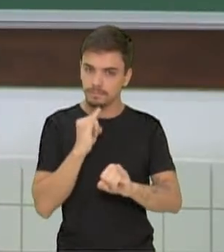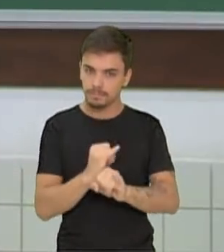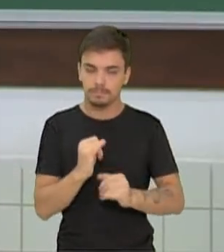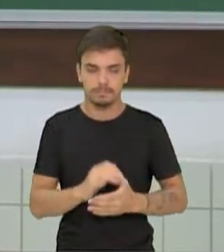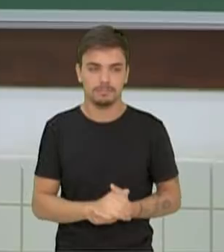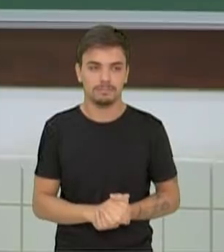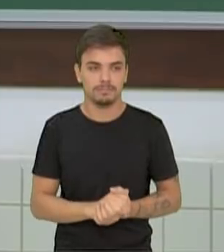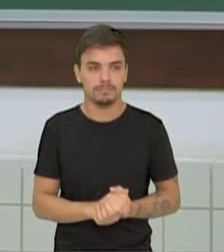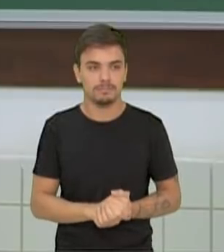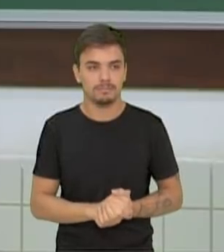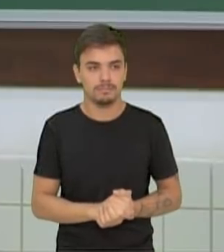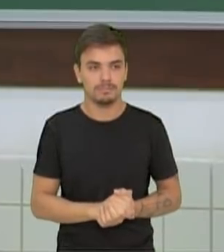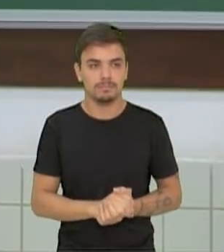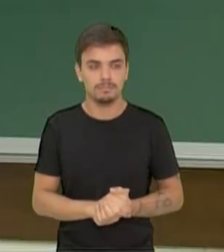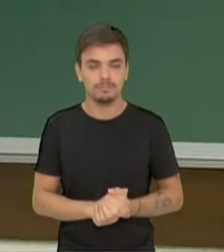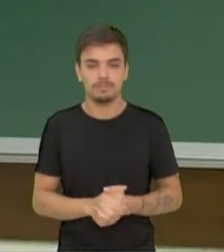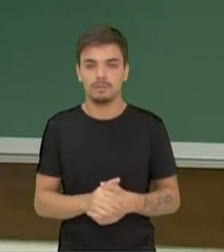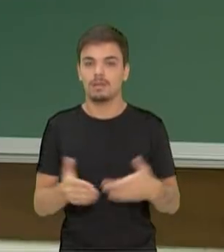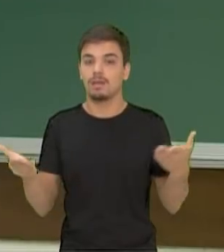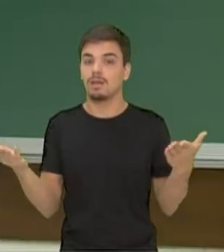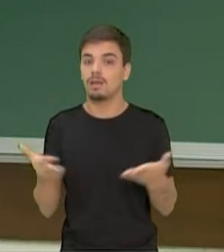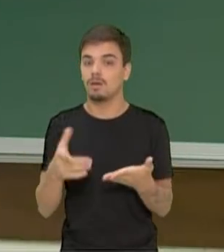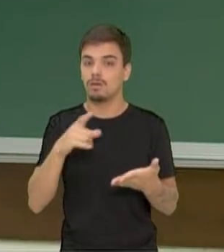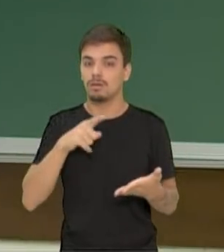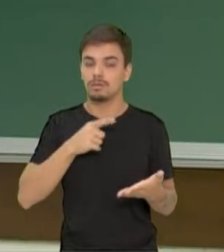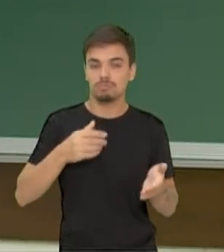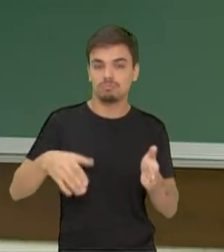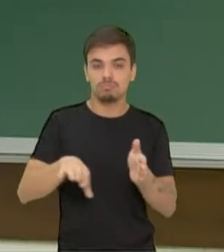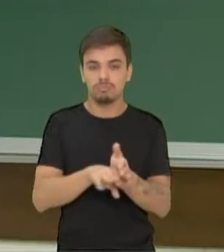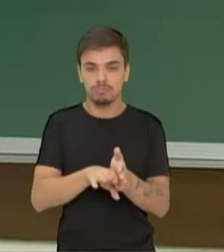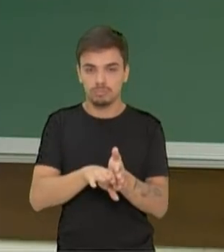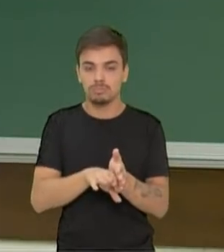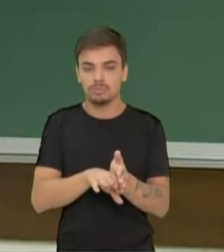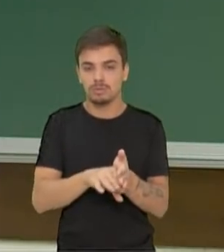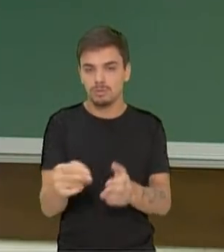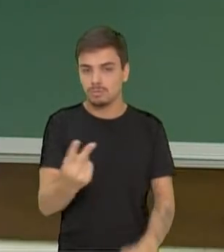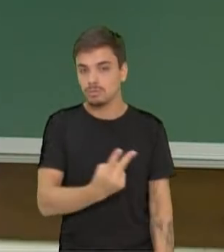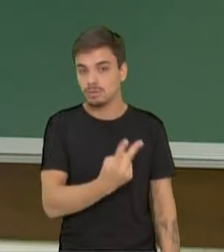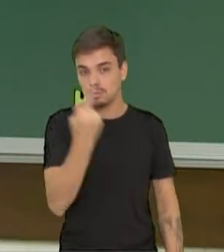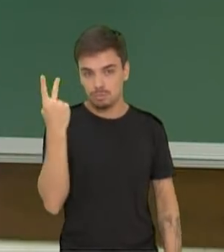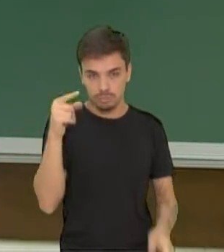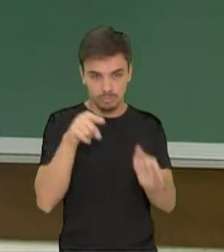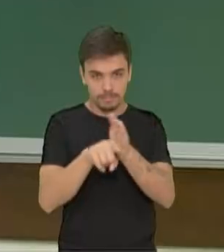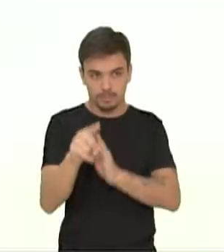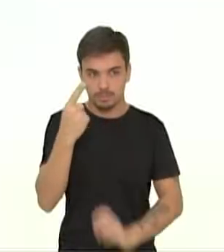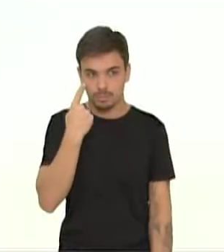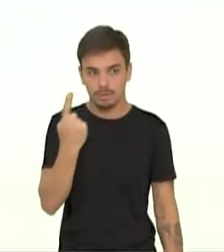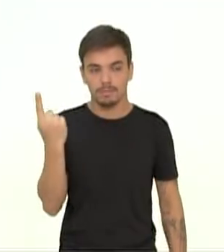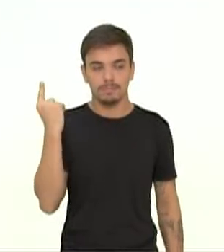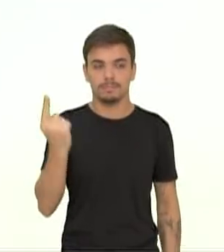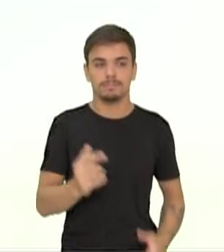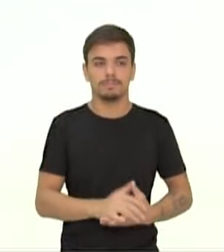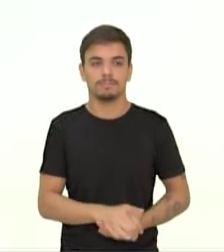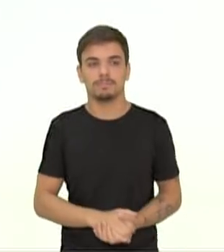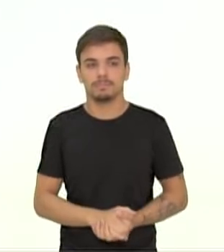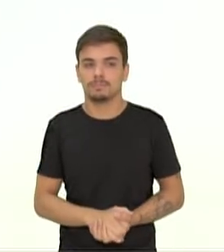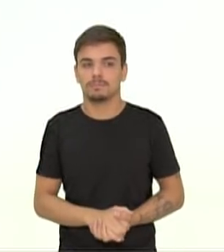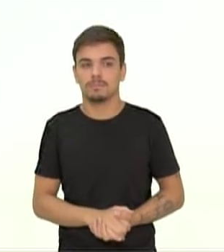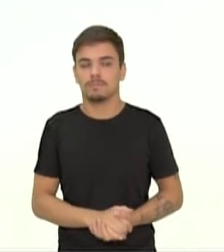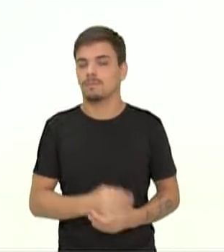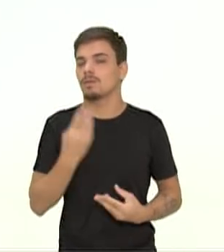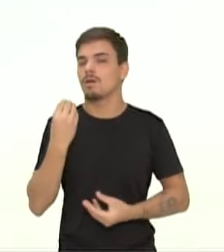certo? Então agora a gente já chegou no nosso segundo quiz, olha lá. Como